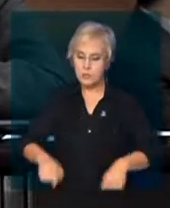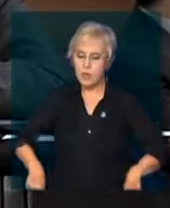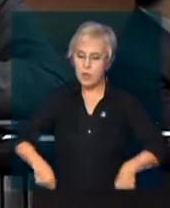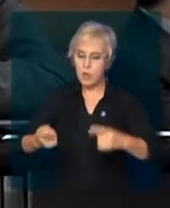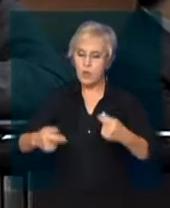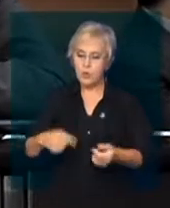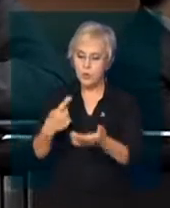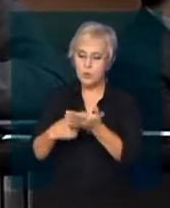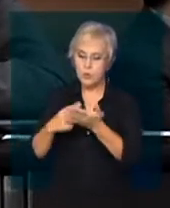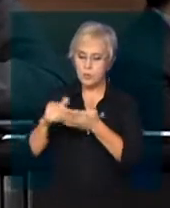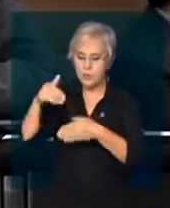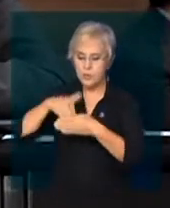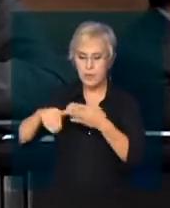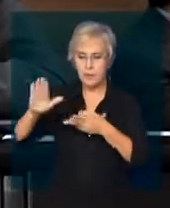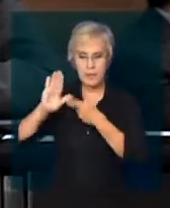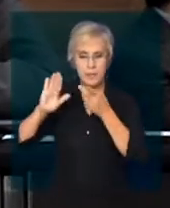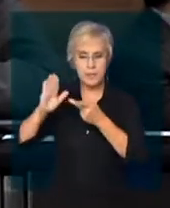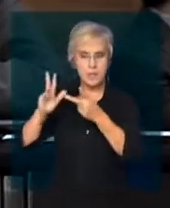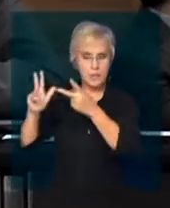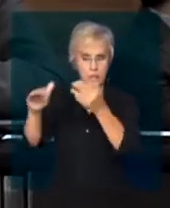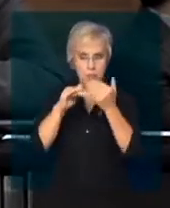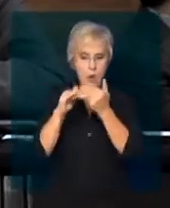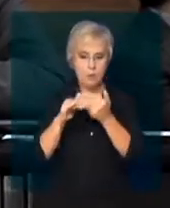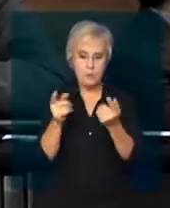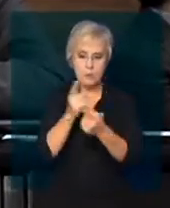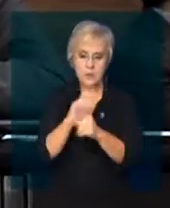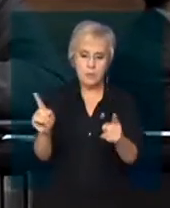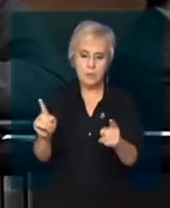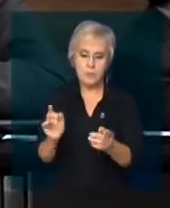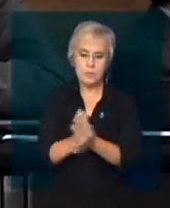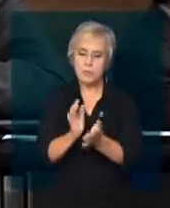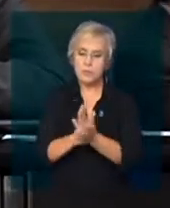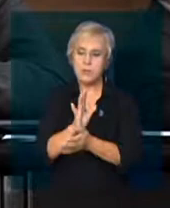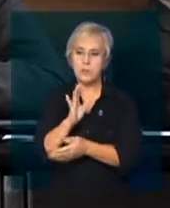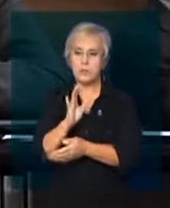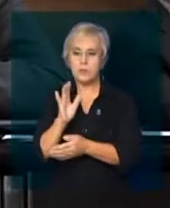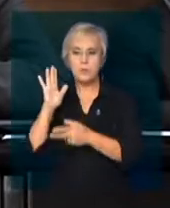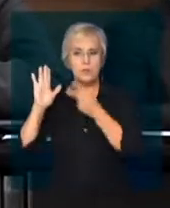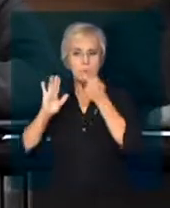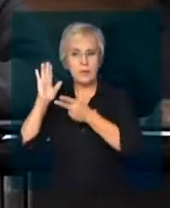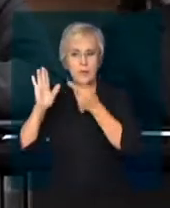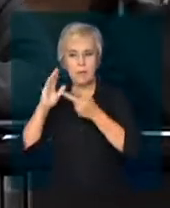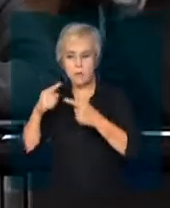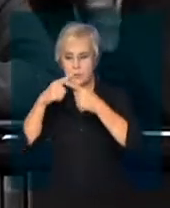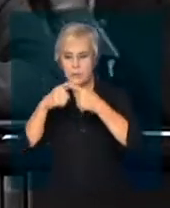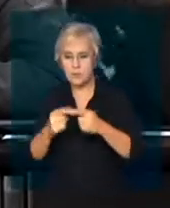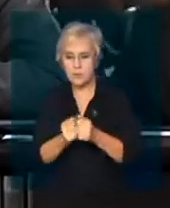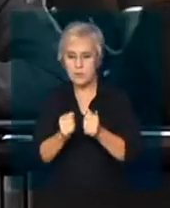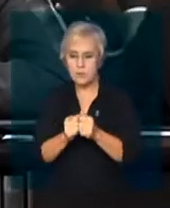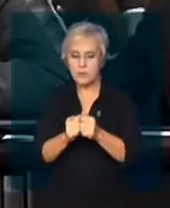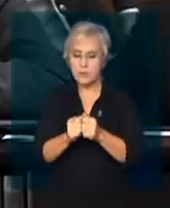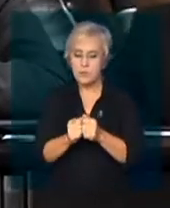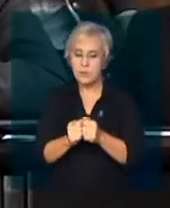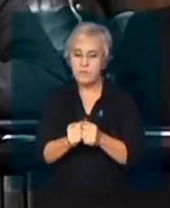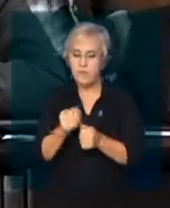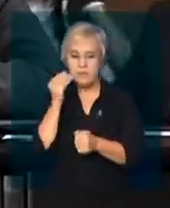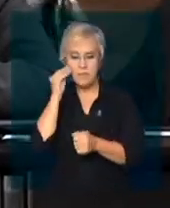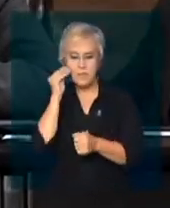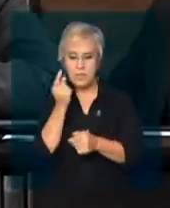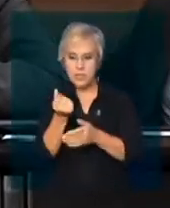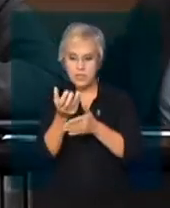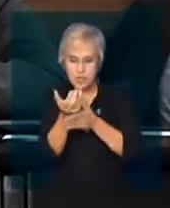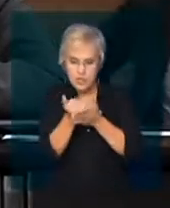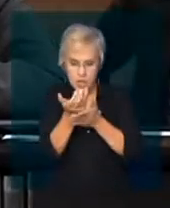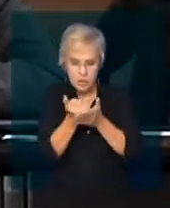distribuição equânime. Iria jogar os parlamentares, hoje quem disputa os cargos, para ir para o Caixa 2.